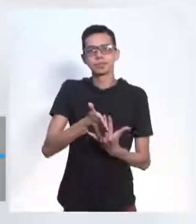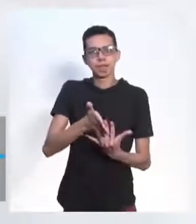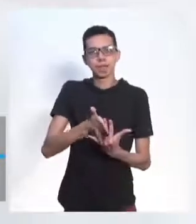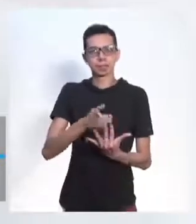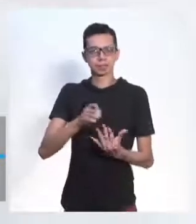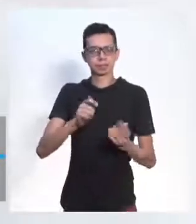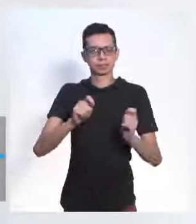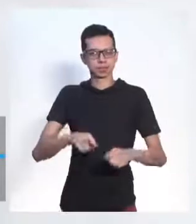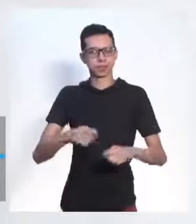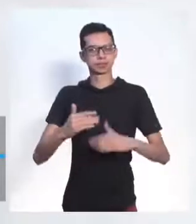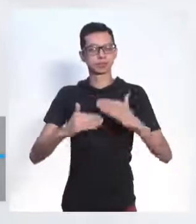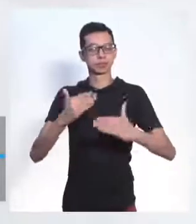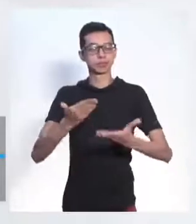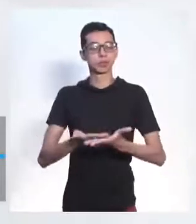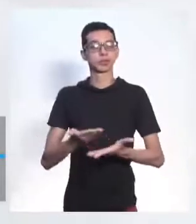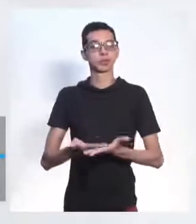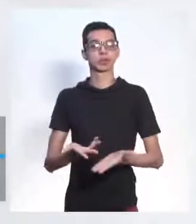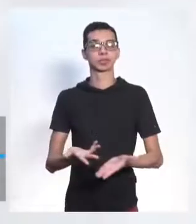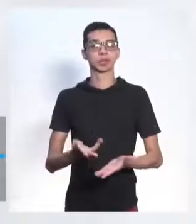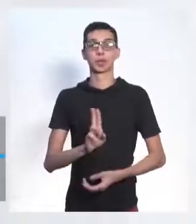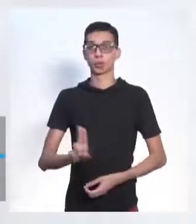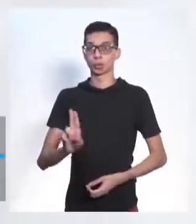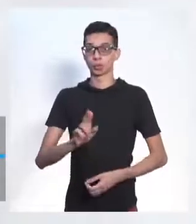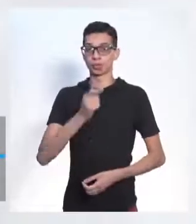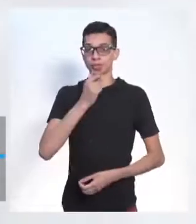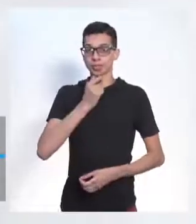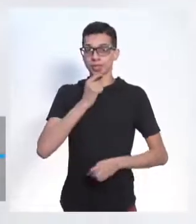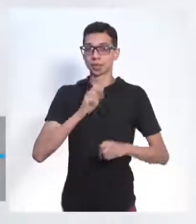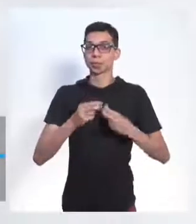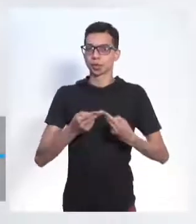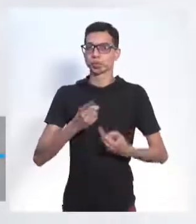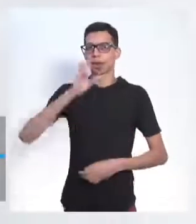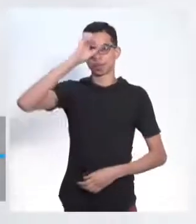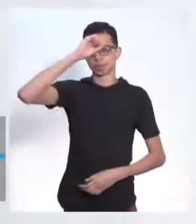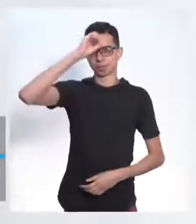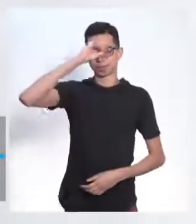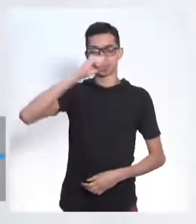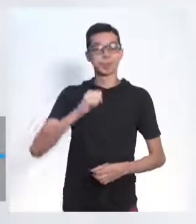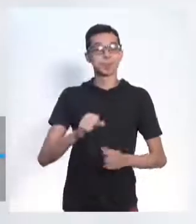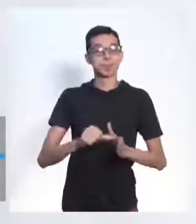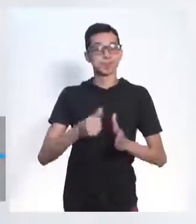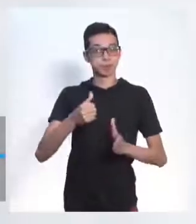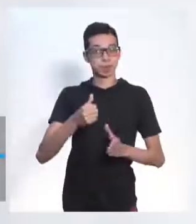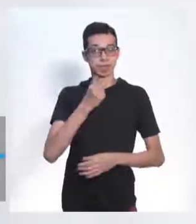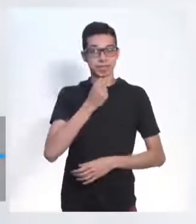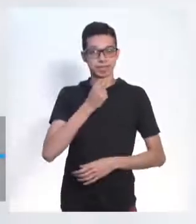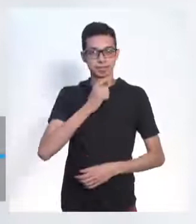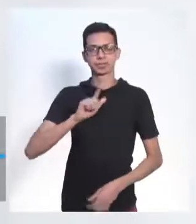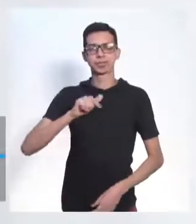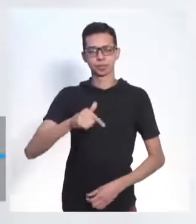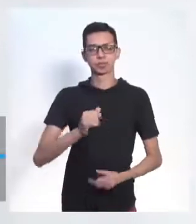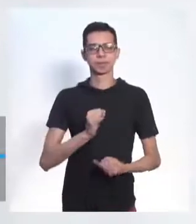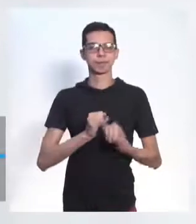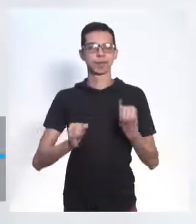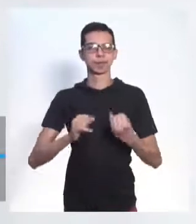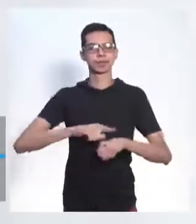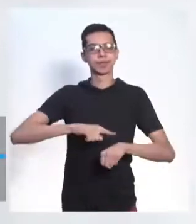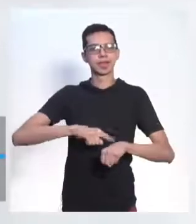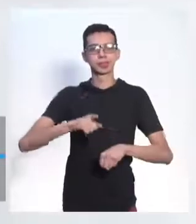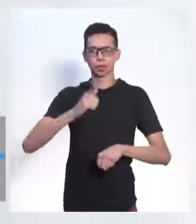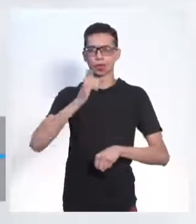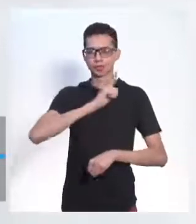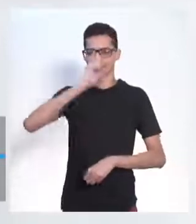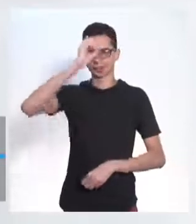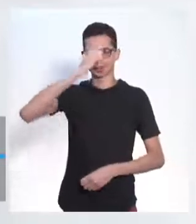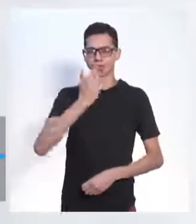vocês, certo? Então, usem o inglês para isso. Então, vocês estão pedindo outras línguas, primeiro aprende inglês e você consegue aprender os outros pela metade do tempo, certo? Vamos